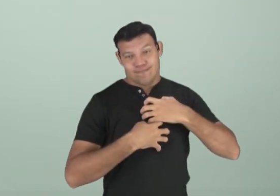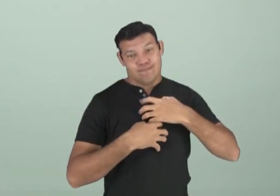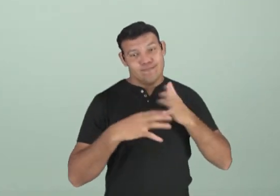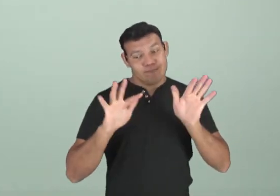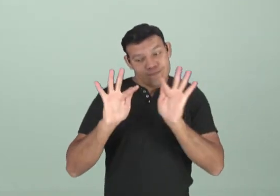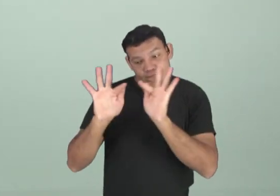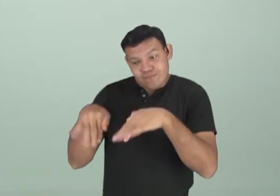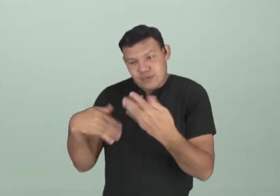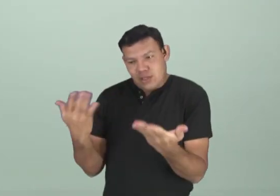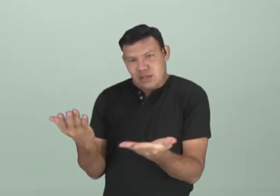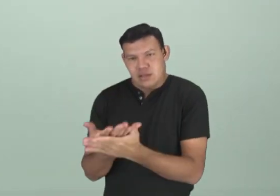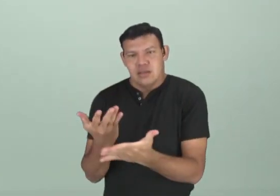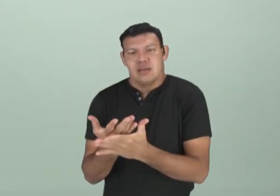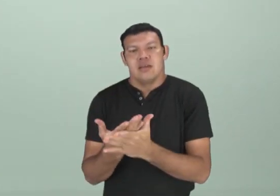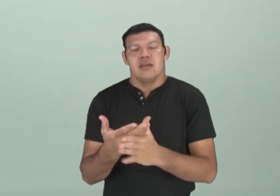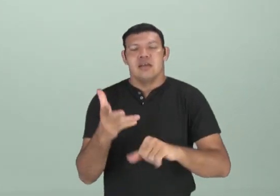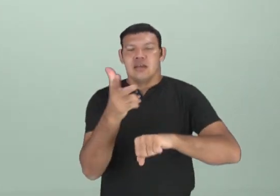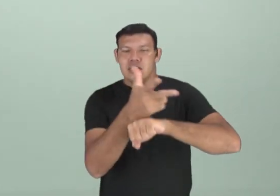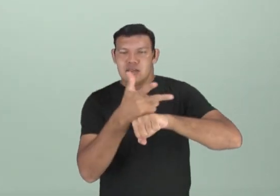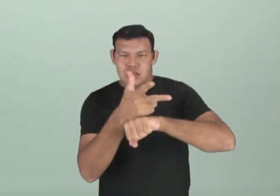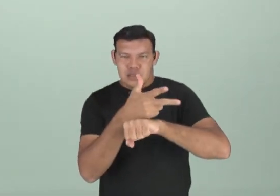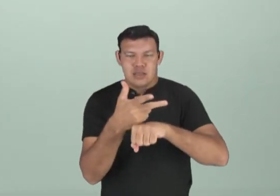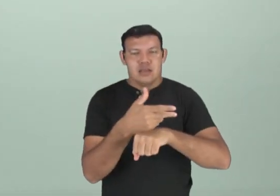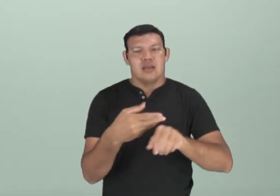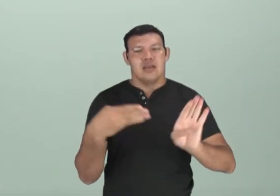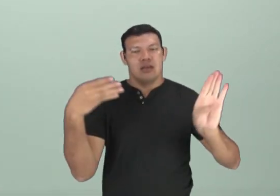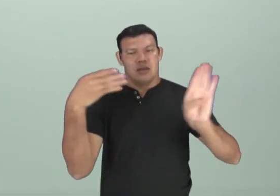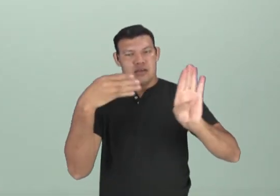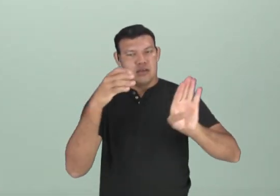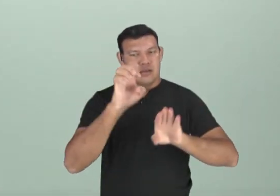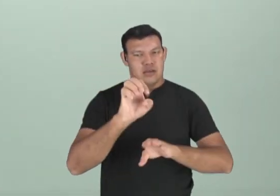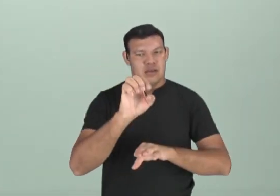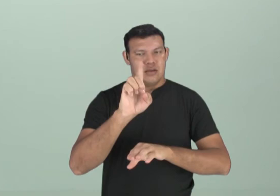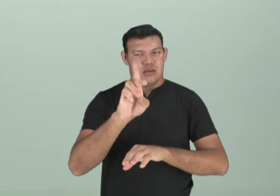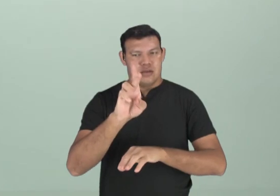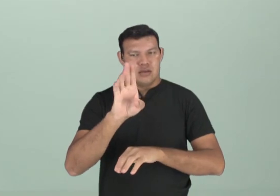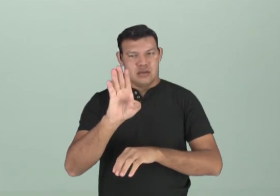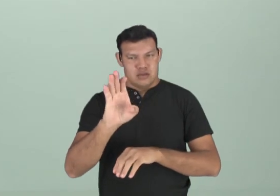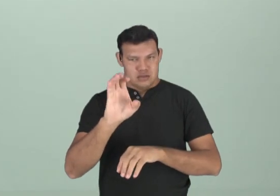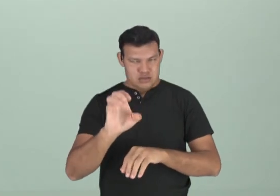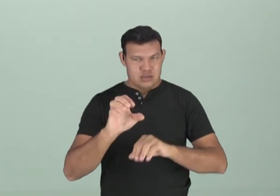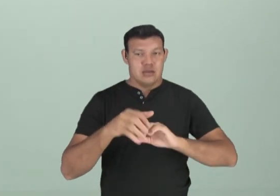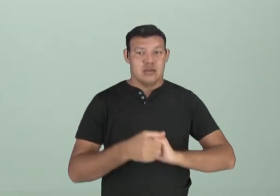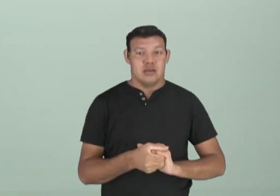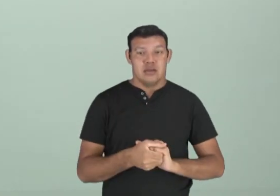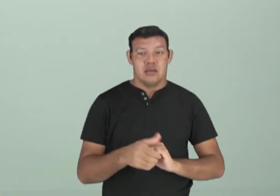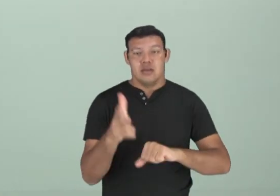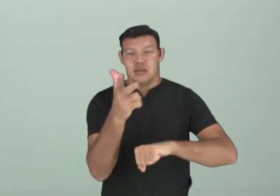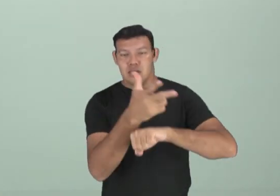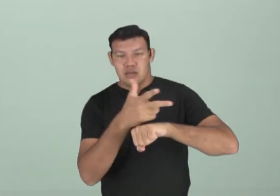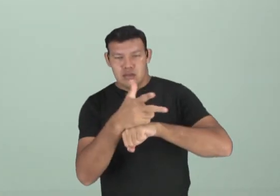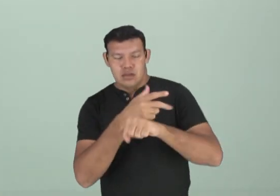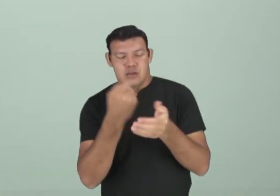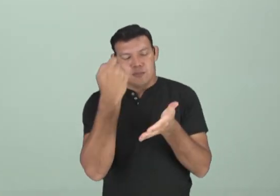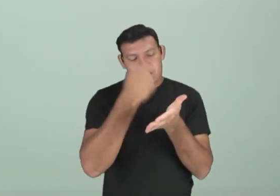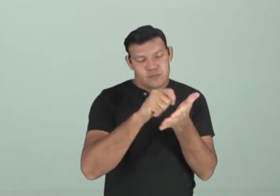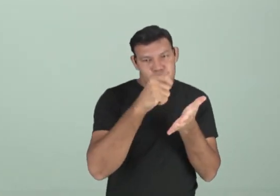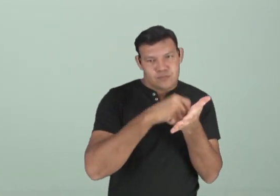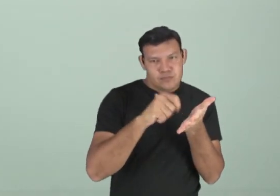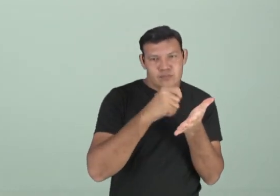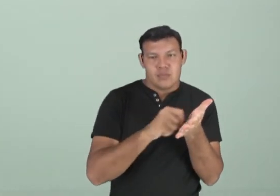é só. Acesse os nossos vídeos, vão lá no portal Eduque Acre, acesse os vídeos, faça as